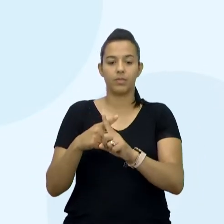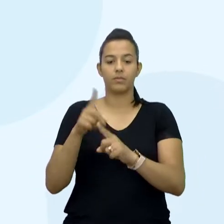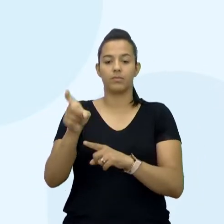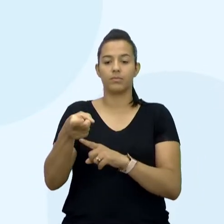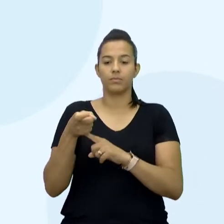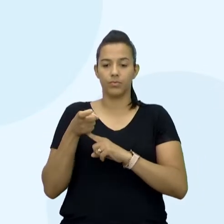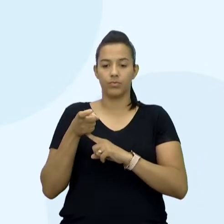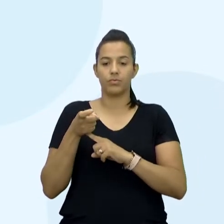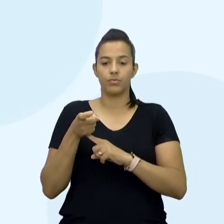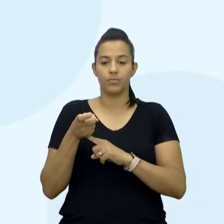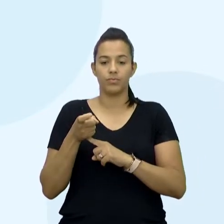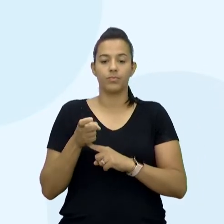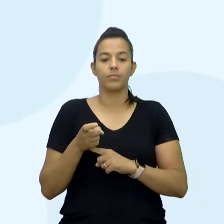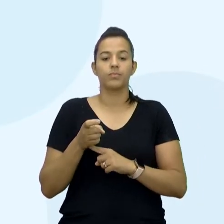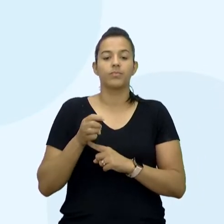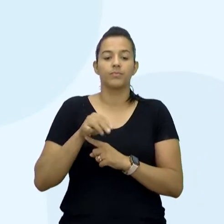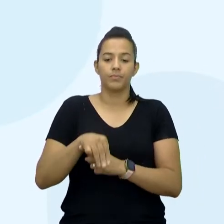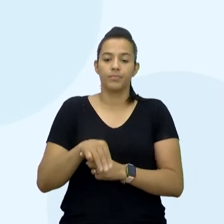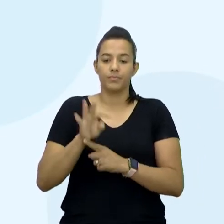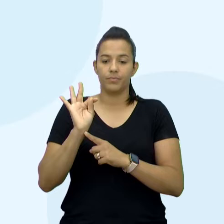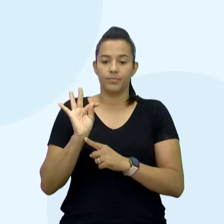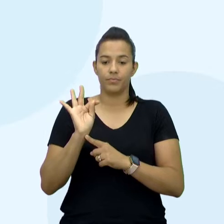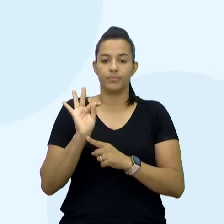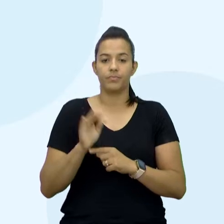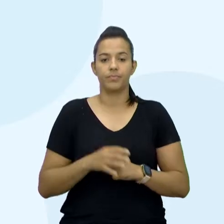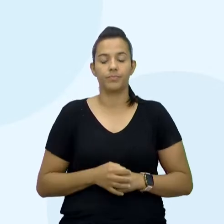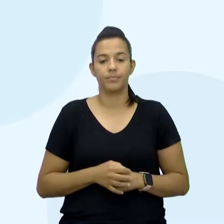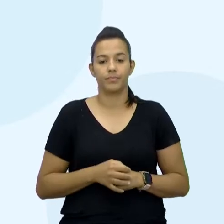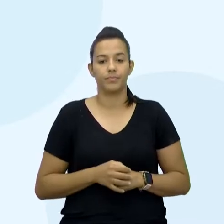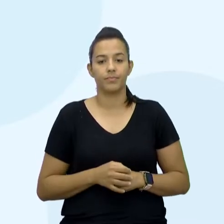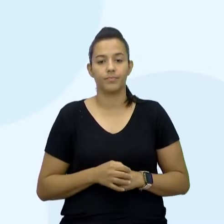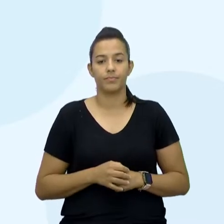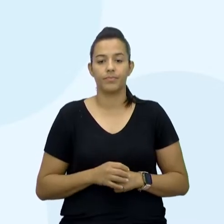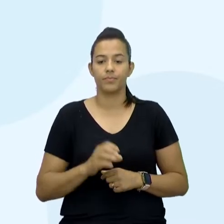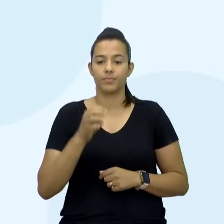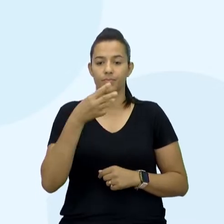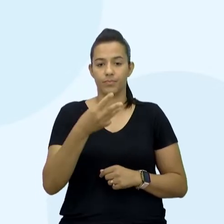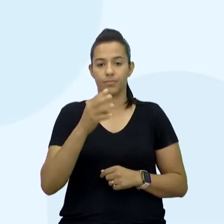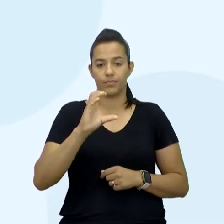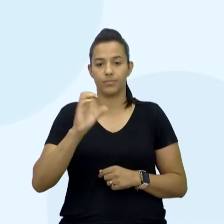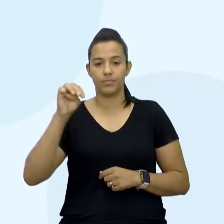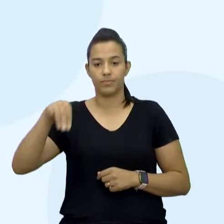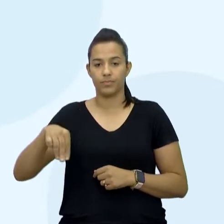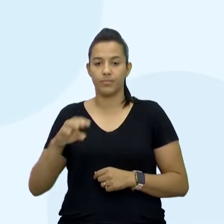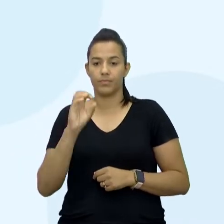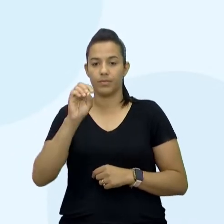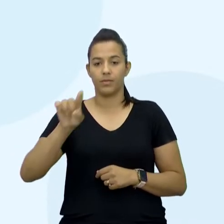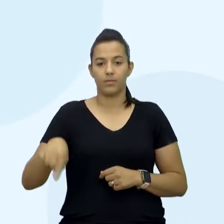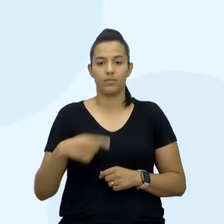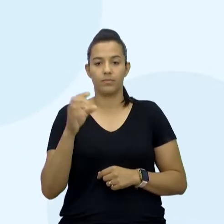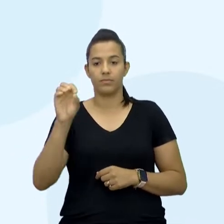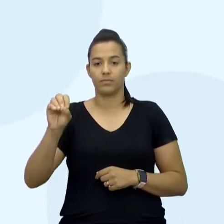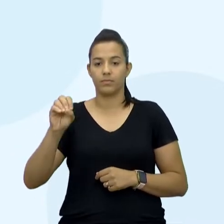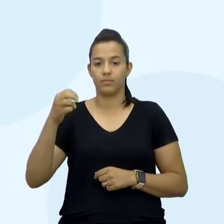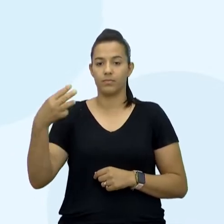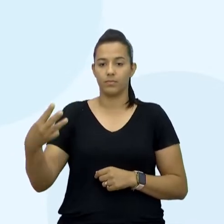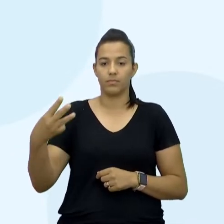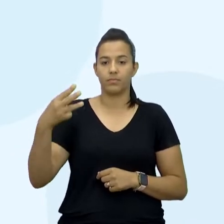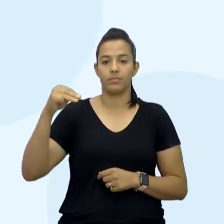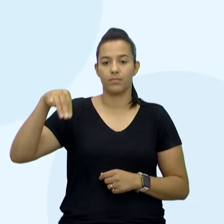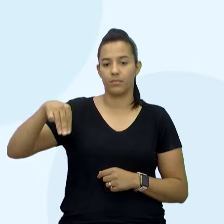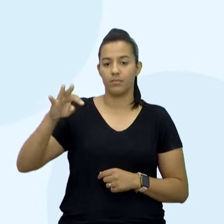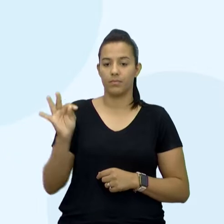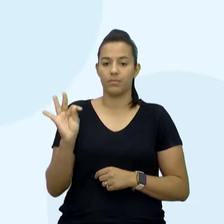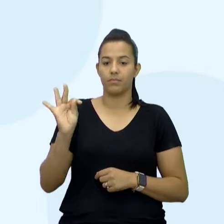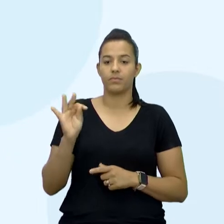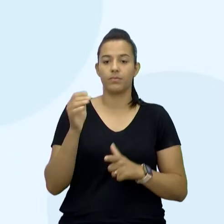mola em metros. Pessoal, 3 centímetros, se eu passar para metros, dá 0,03 metros,